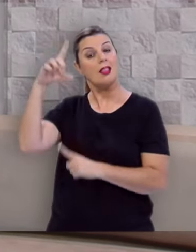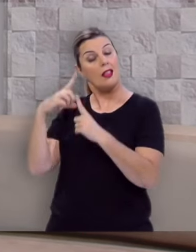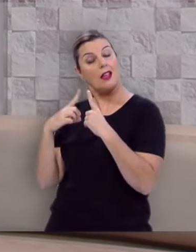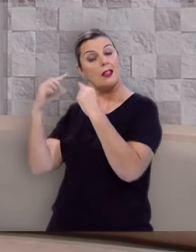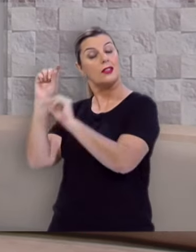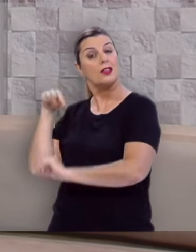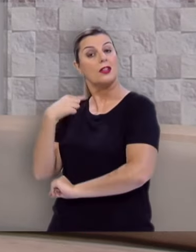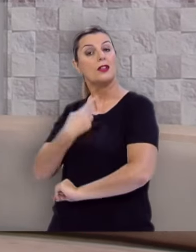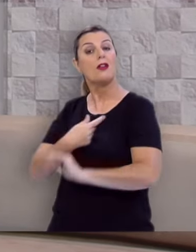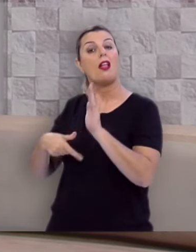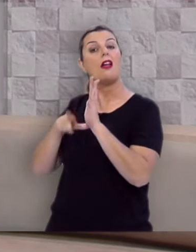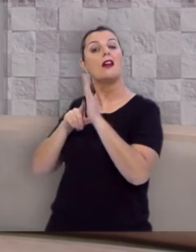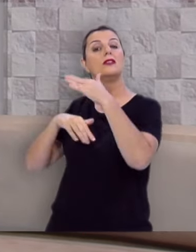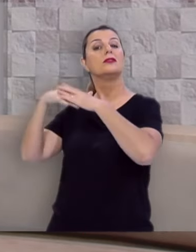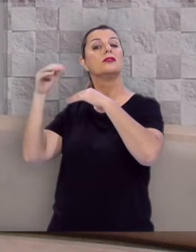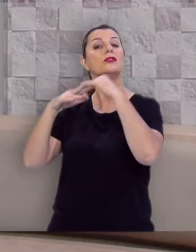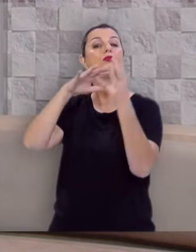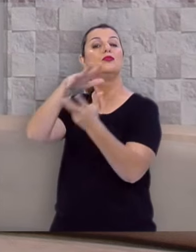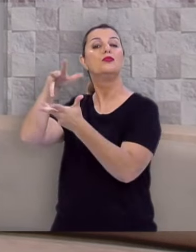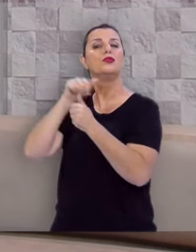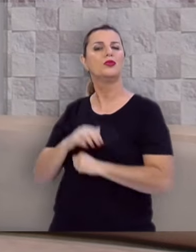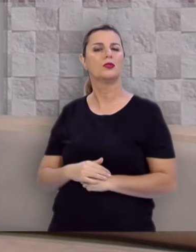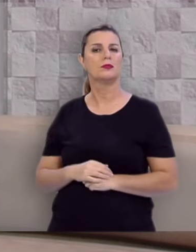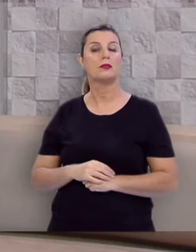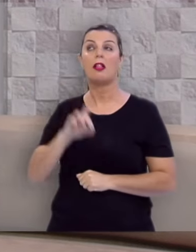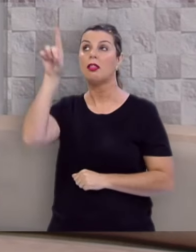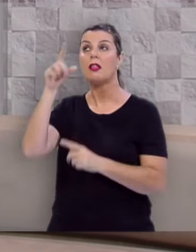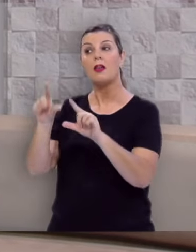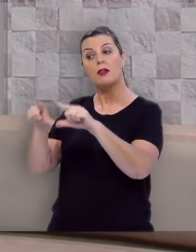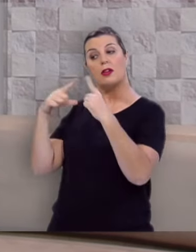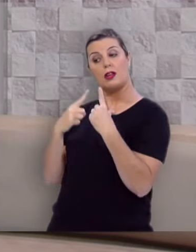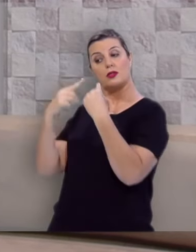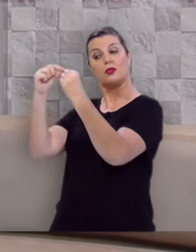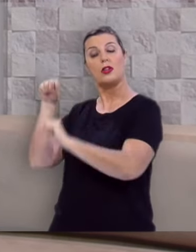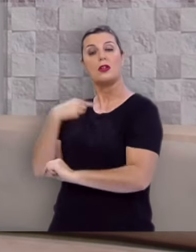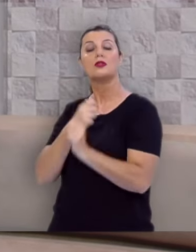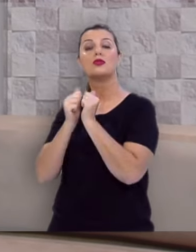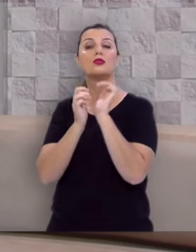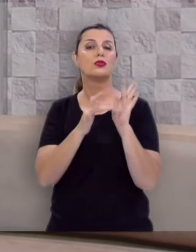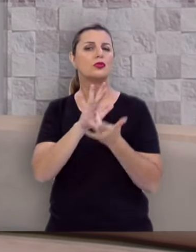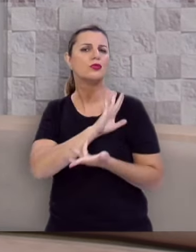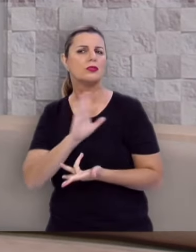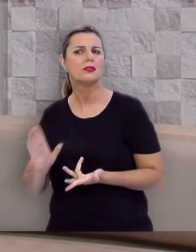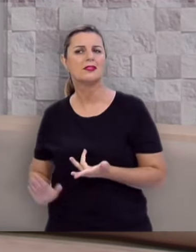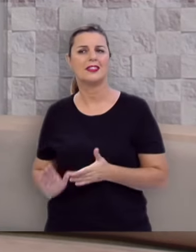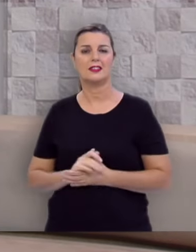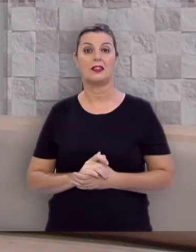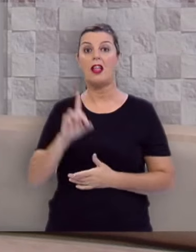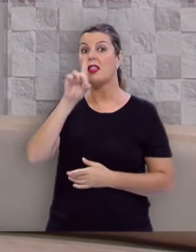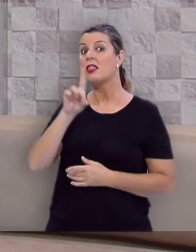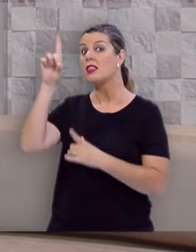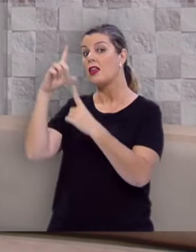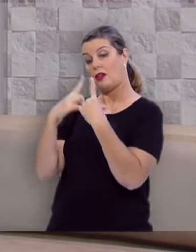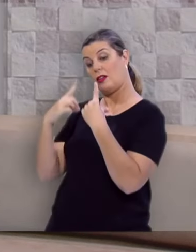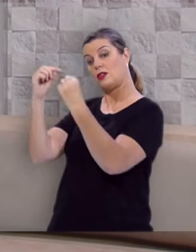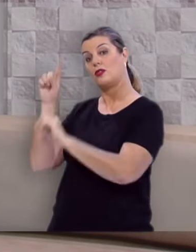Deus nos escolheu antes da fundação do mundo. Deus nos escolheu em Cristo. Deus